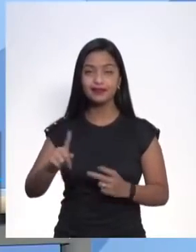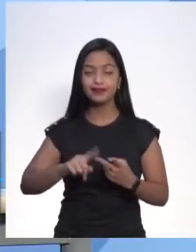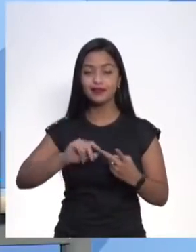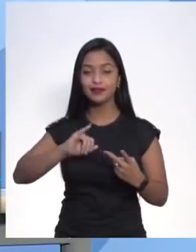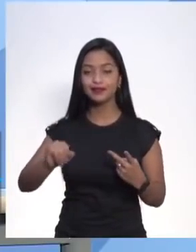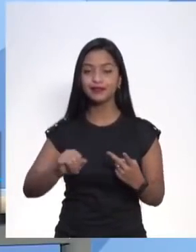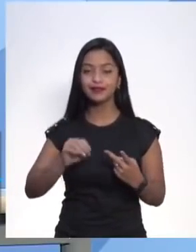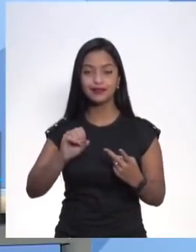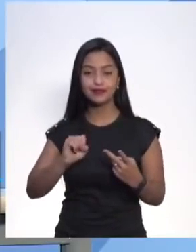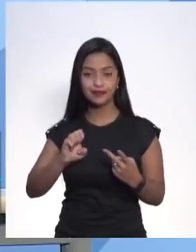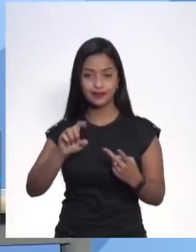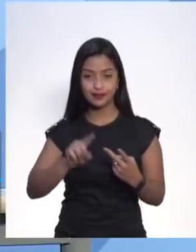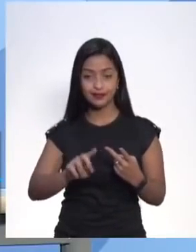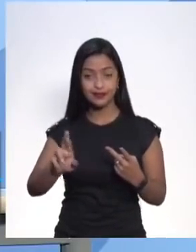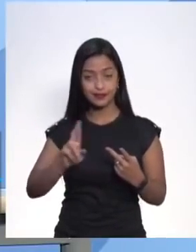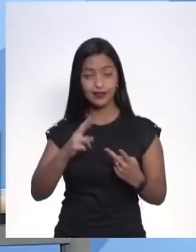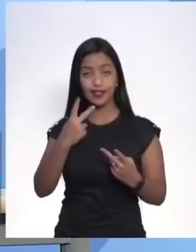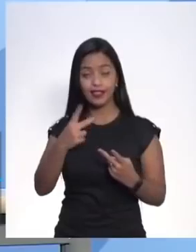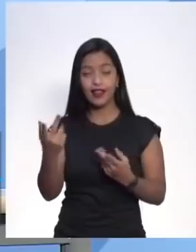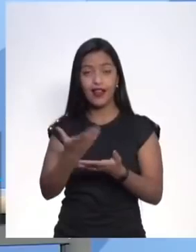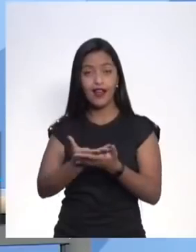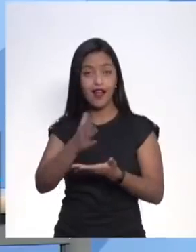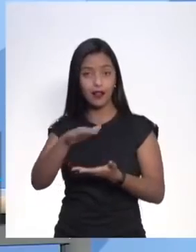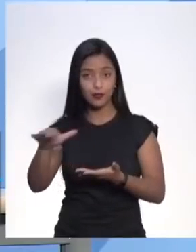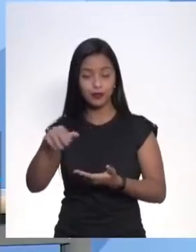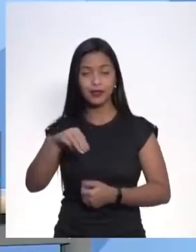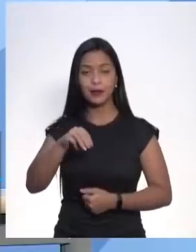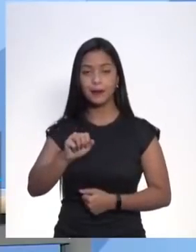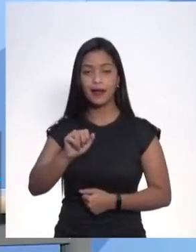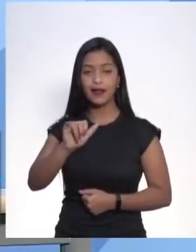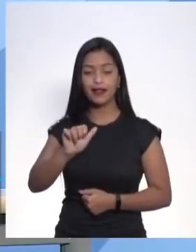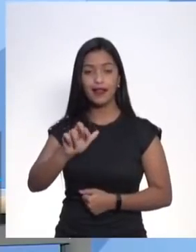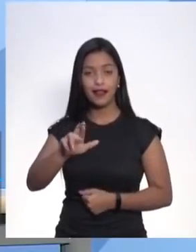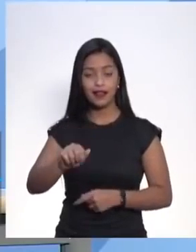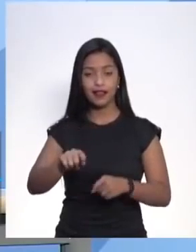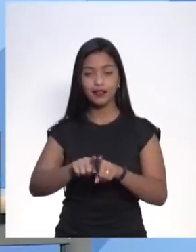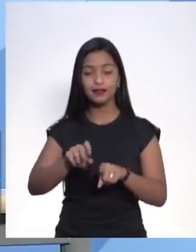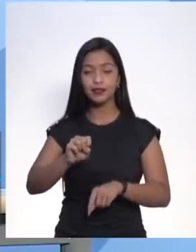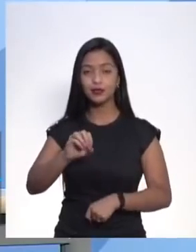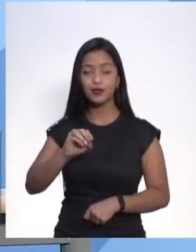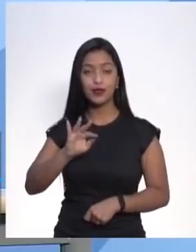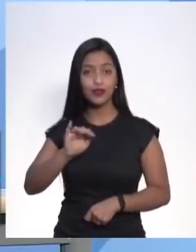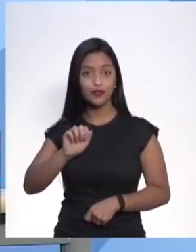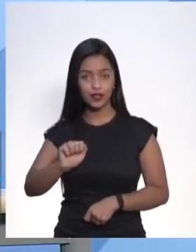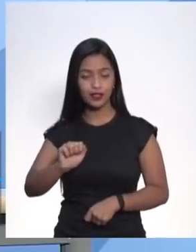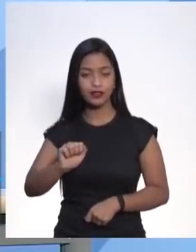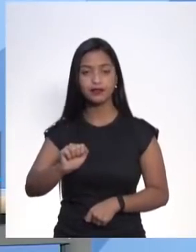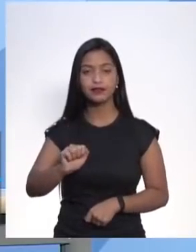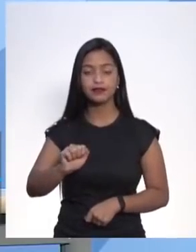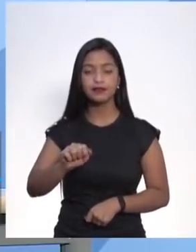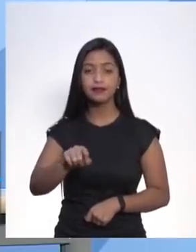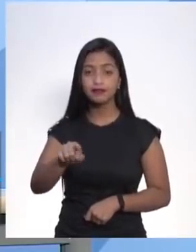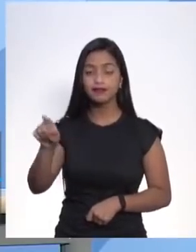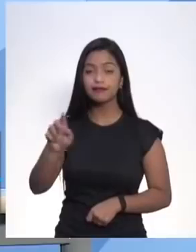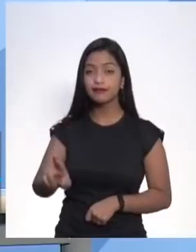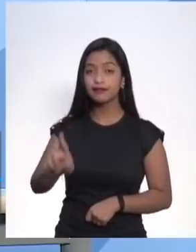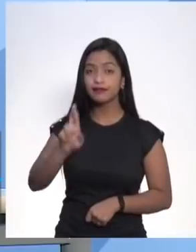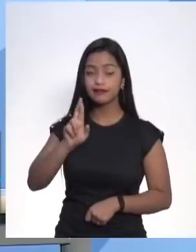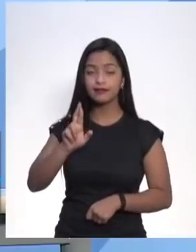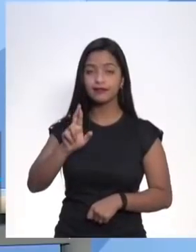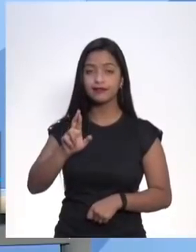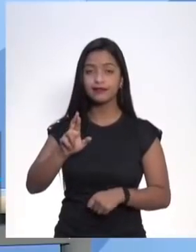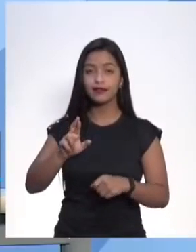alunas dele, Laís, Maiara e Sofia, da escola Edivaldo Perassi, de Santo